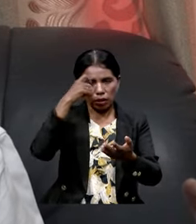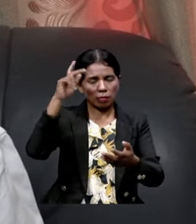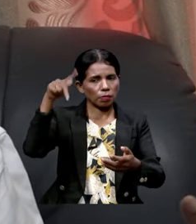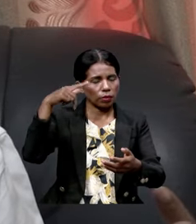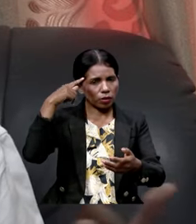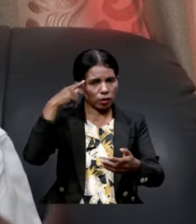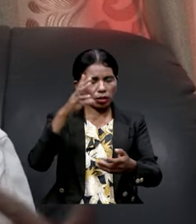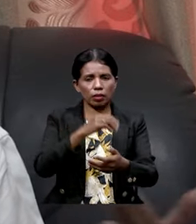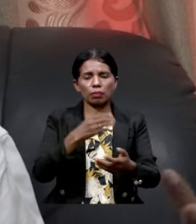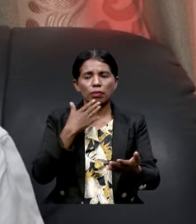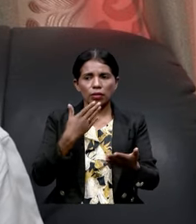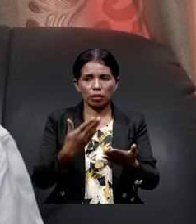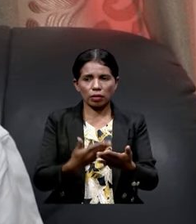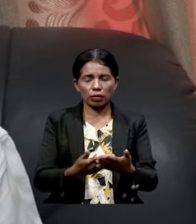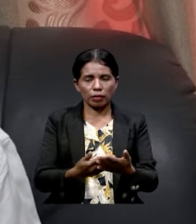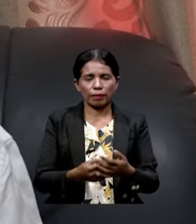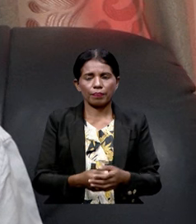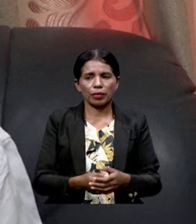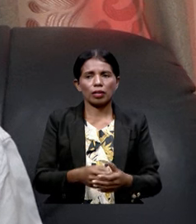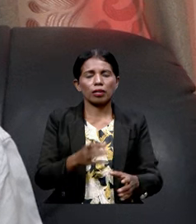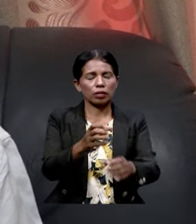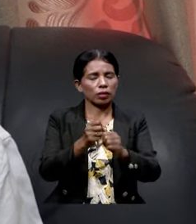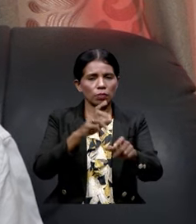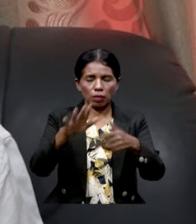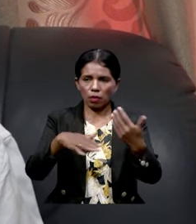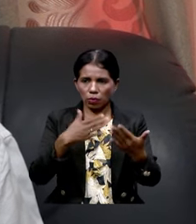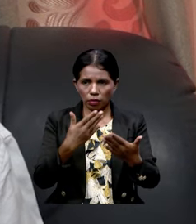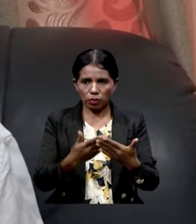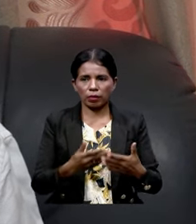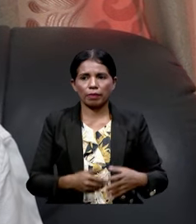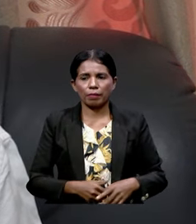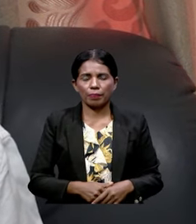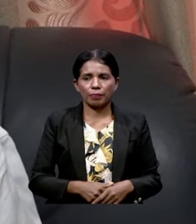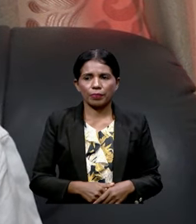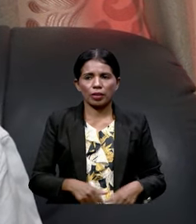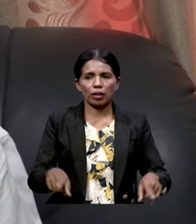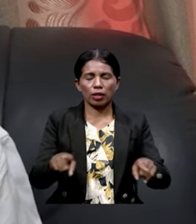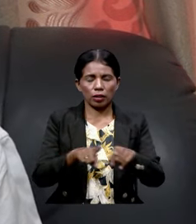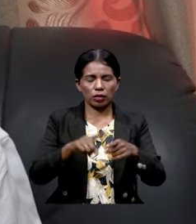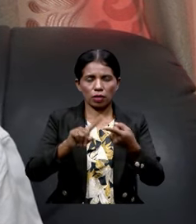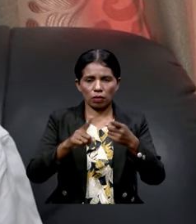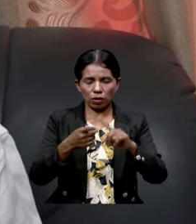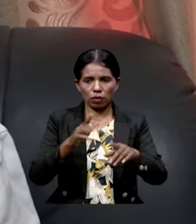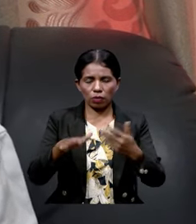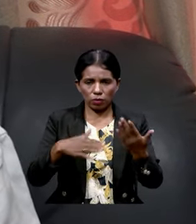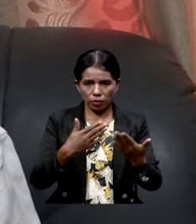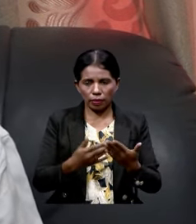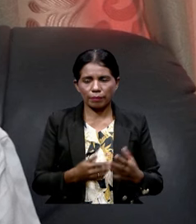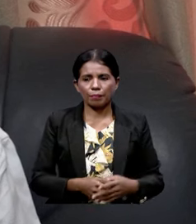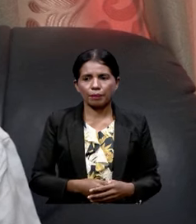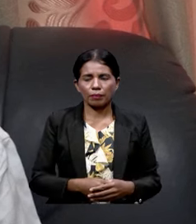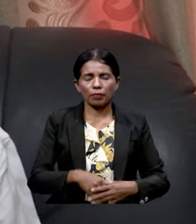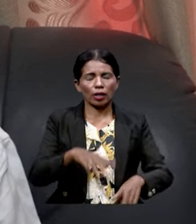nova abertura da aproximação sima ema hotu hane sambelo então